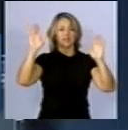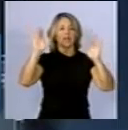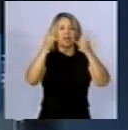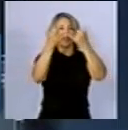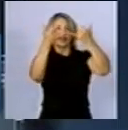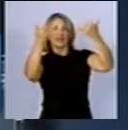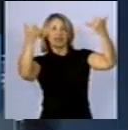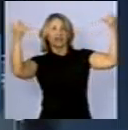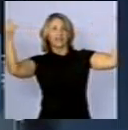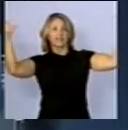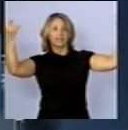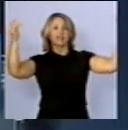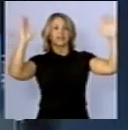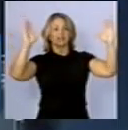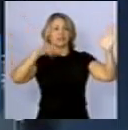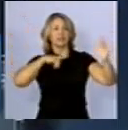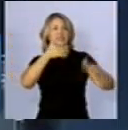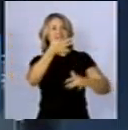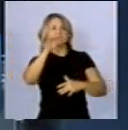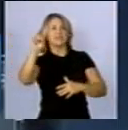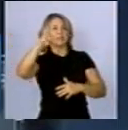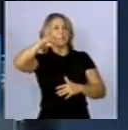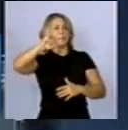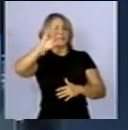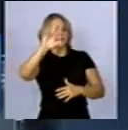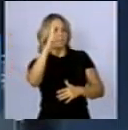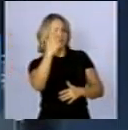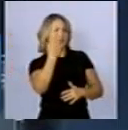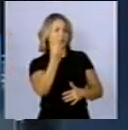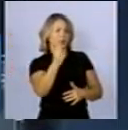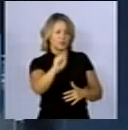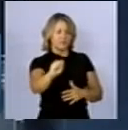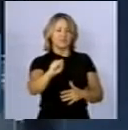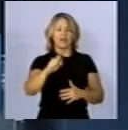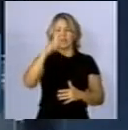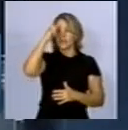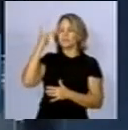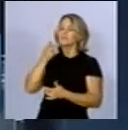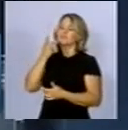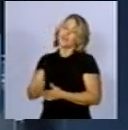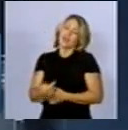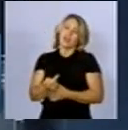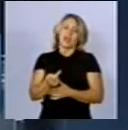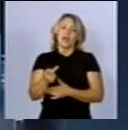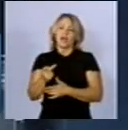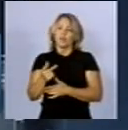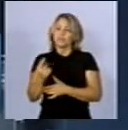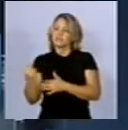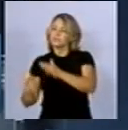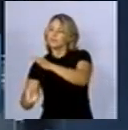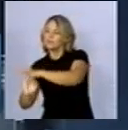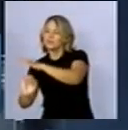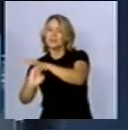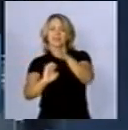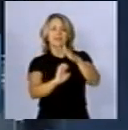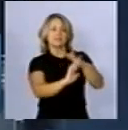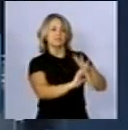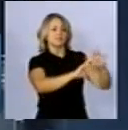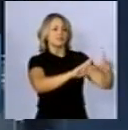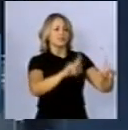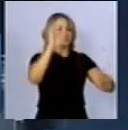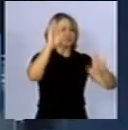que que tá prevista por 100, vem o investidor a promete 98, vem outro e faz por 95,